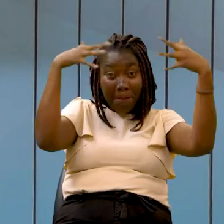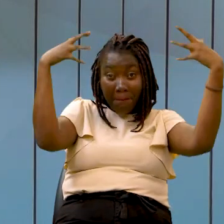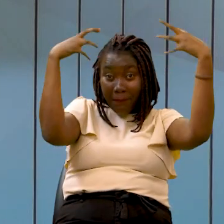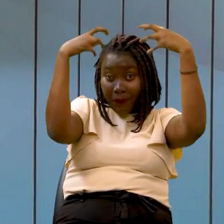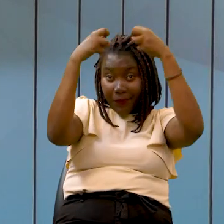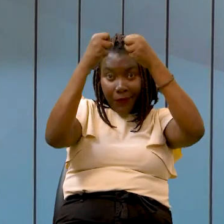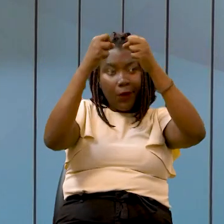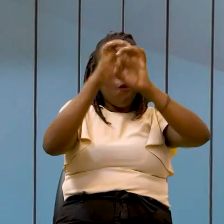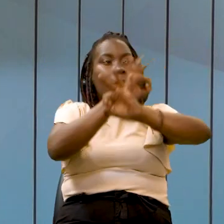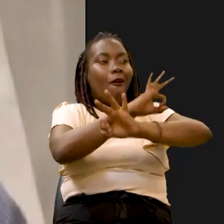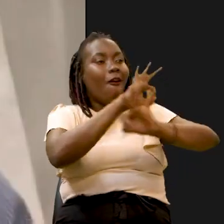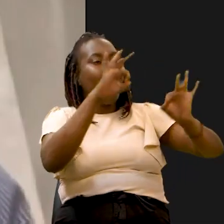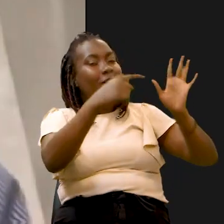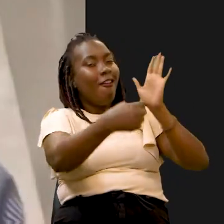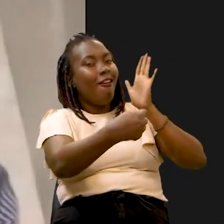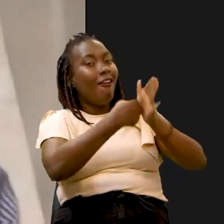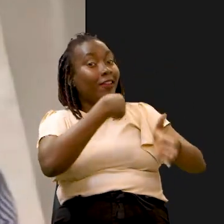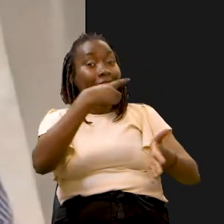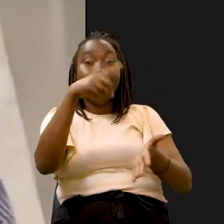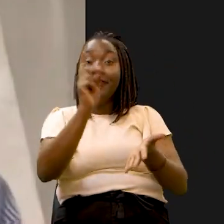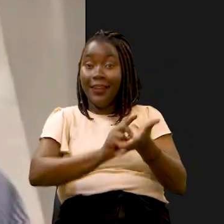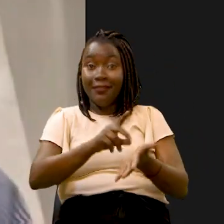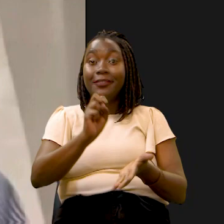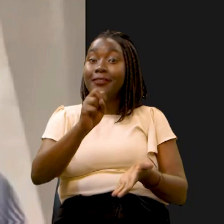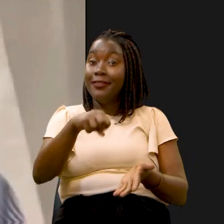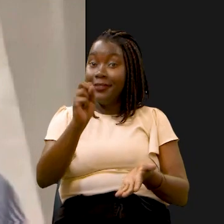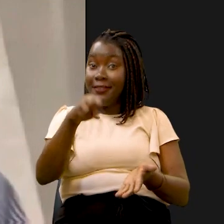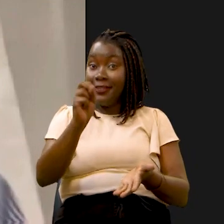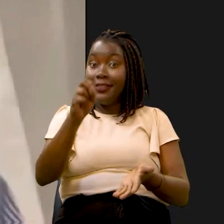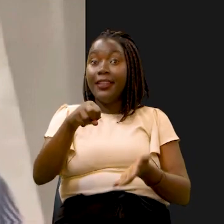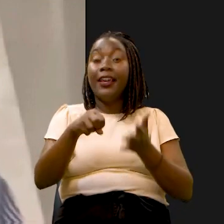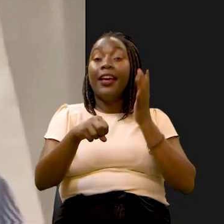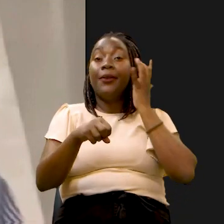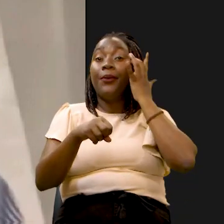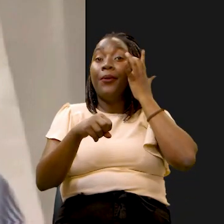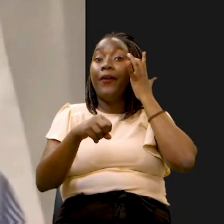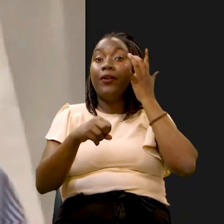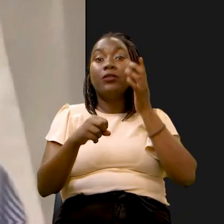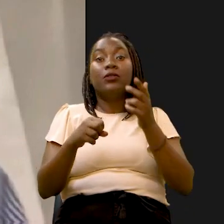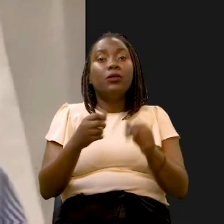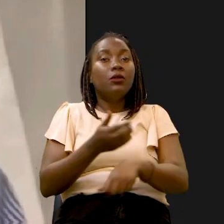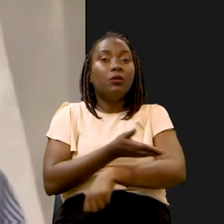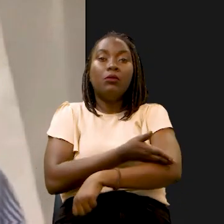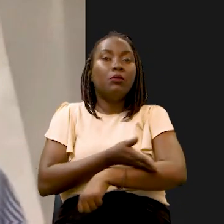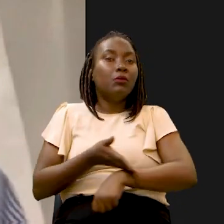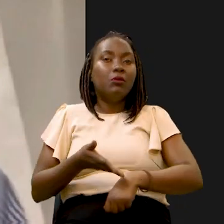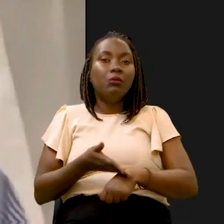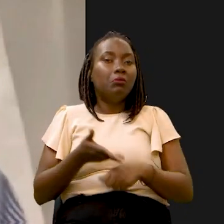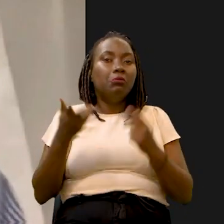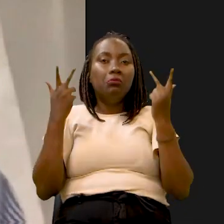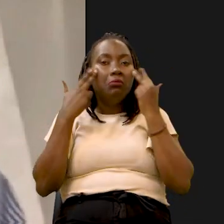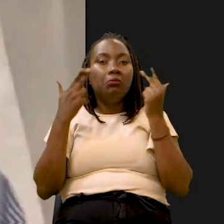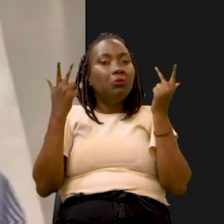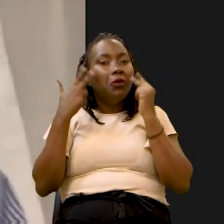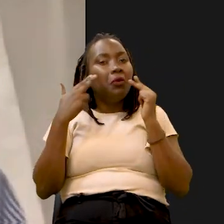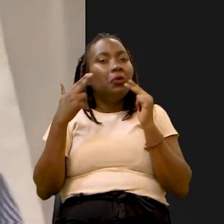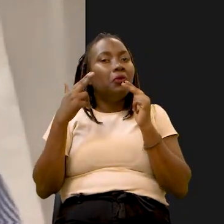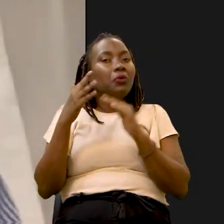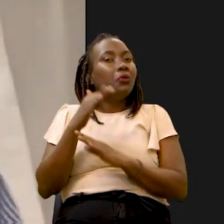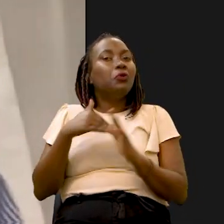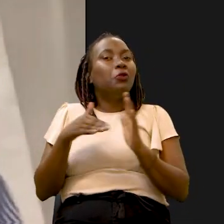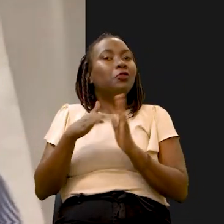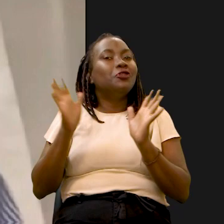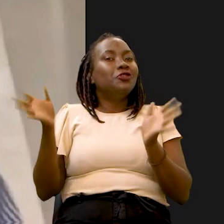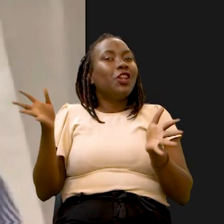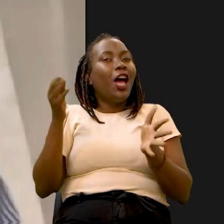nublados? Ótima pergunta. Na verdade, sim, né? Eu acho que é comum, praticamente todo mundo